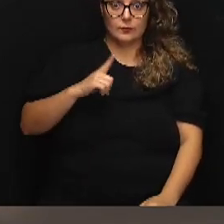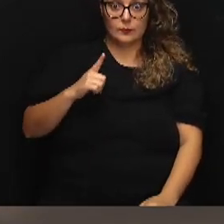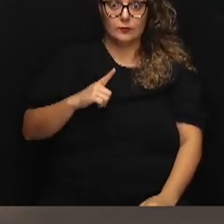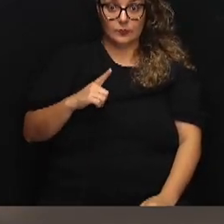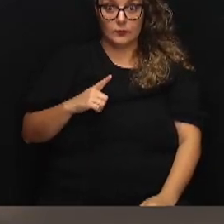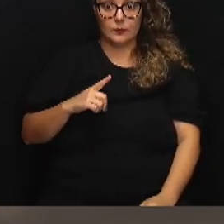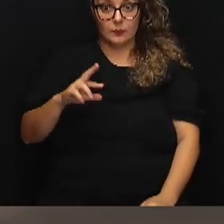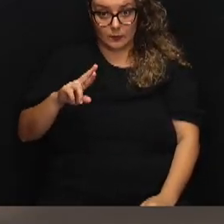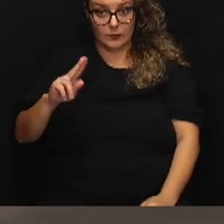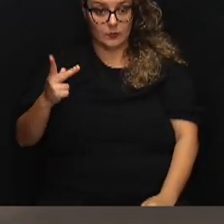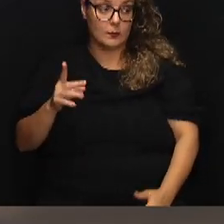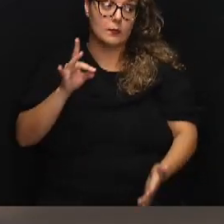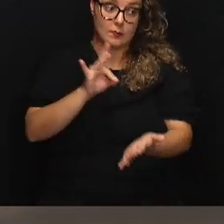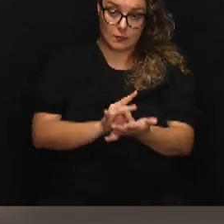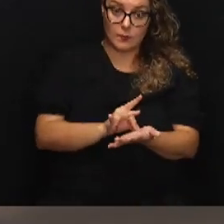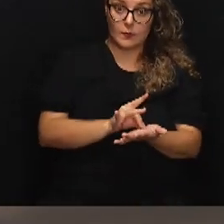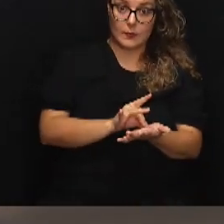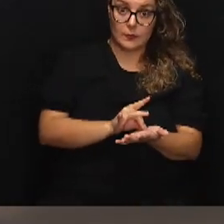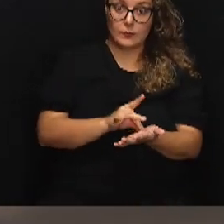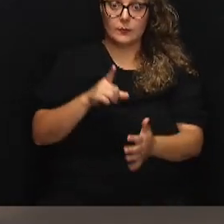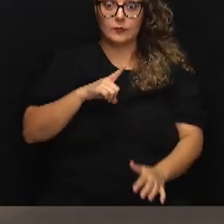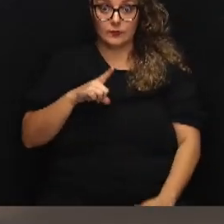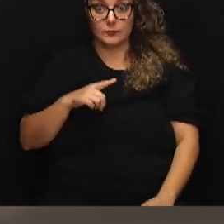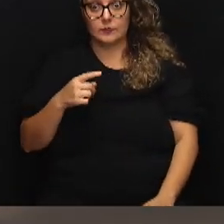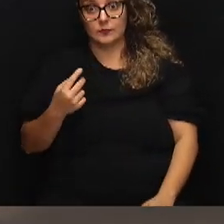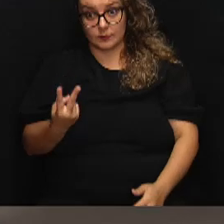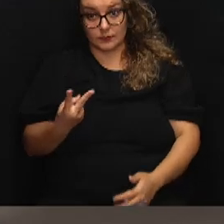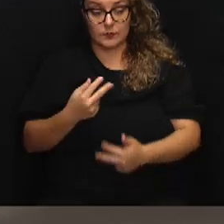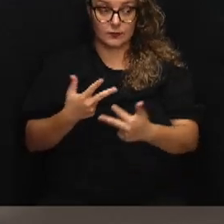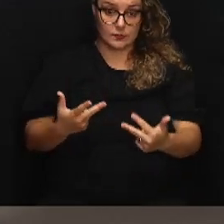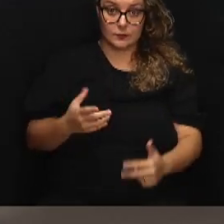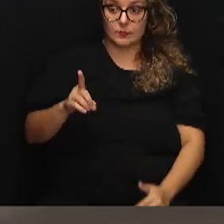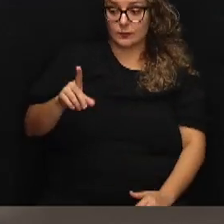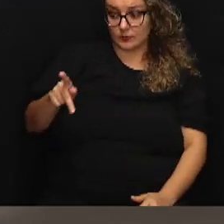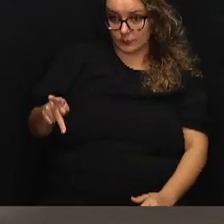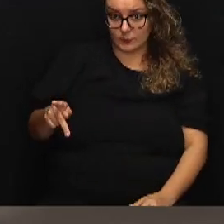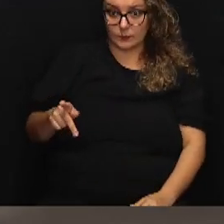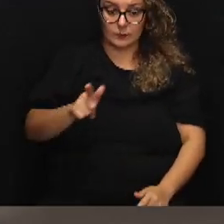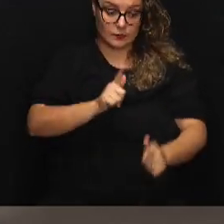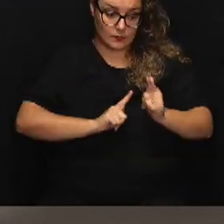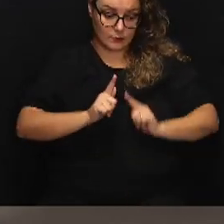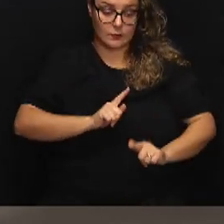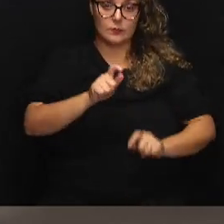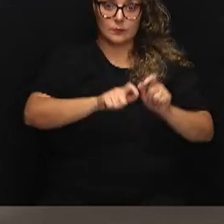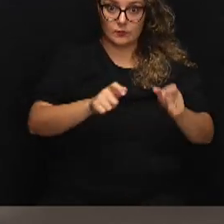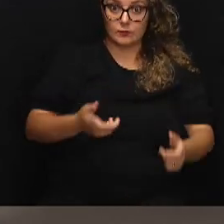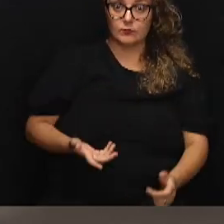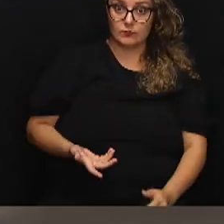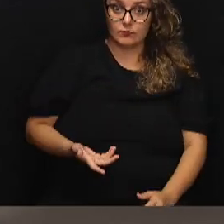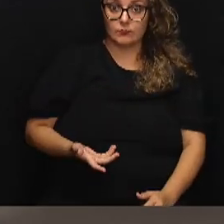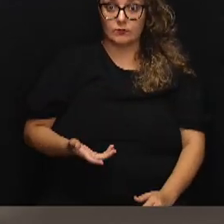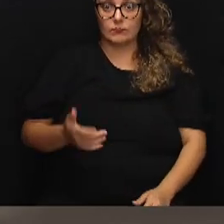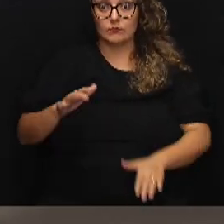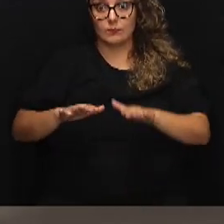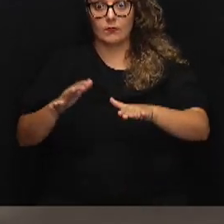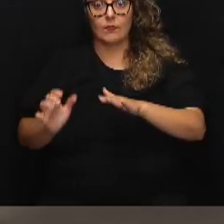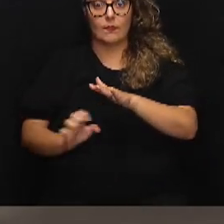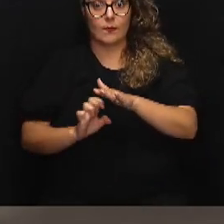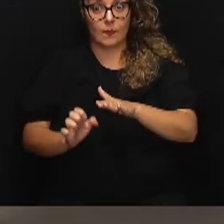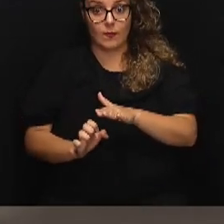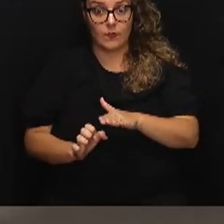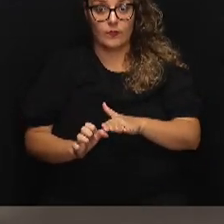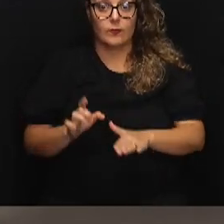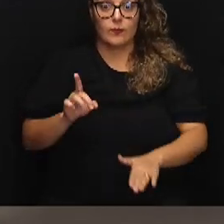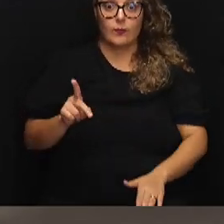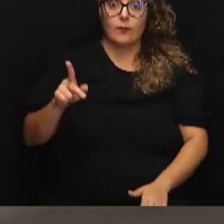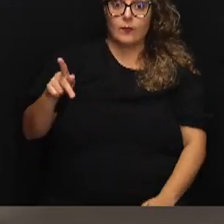ser RH de verdade, ele tem que ter as duas coisas, departamento pessoal e gestão de pessoas. Às vezes a empresa só tem o